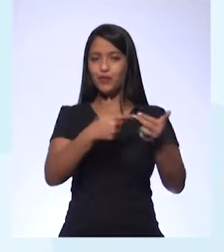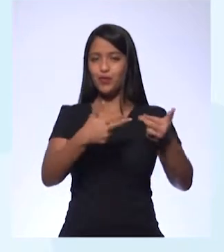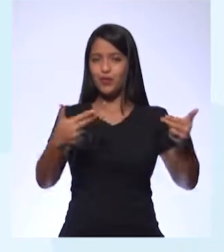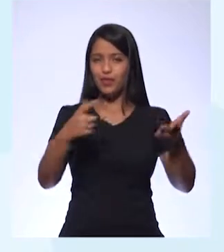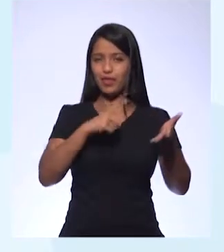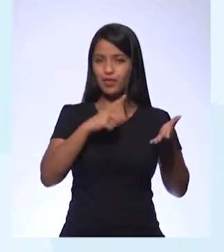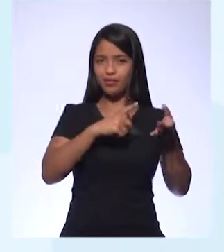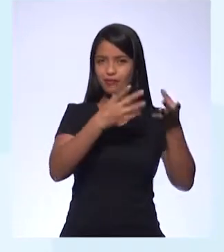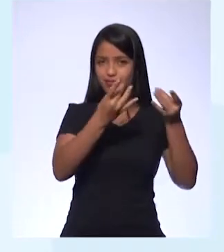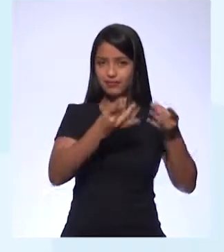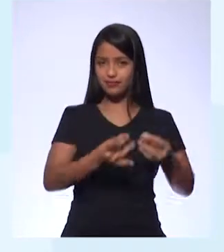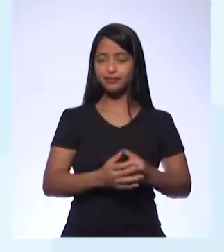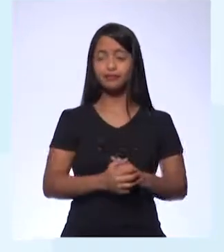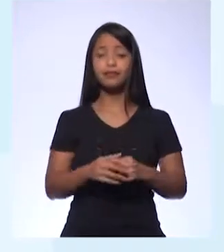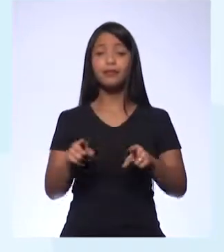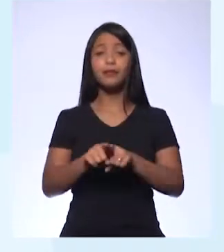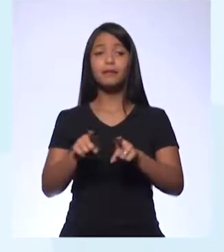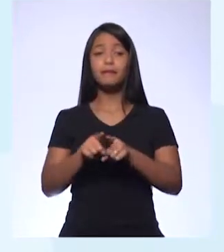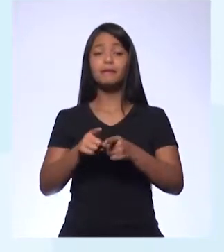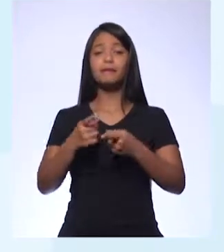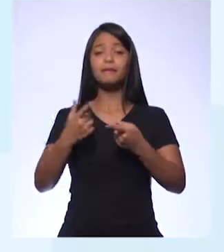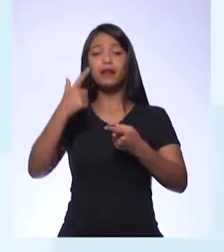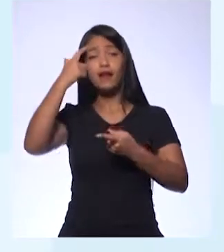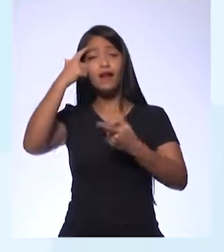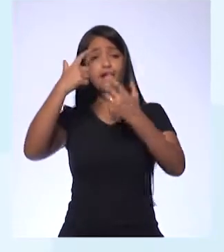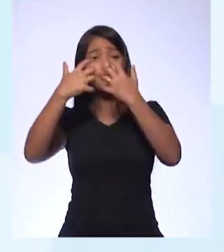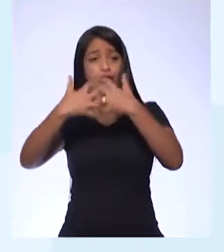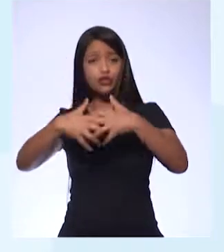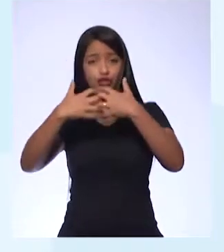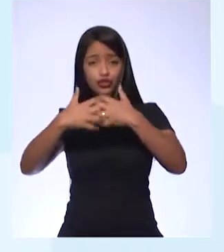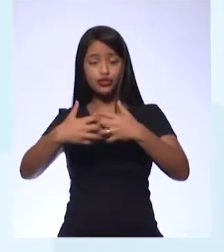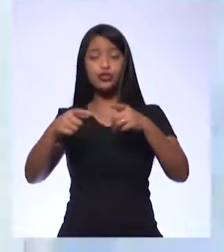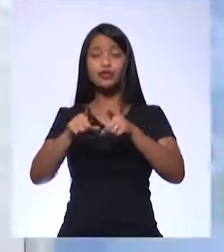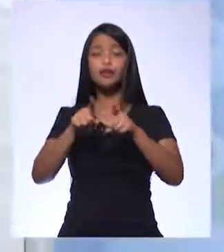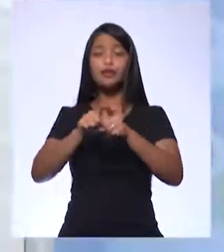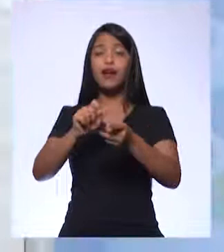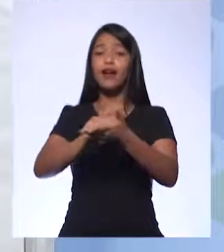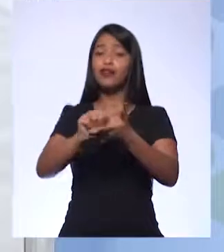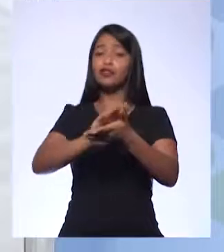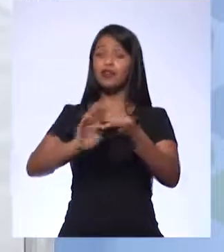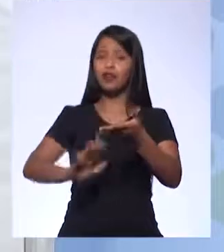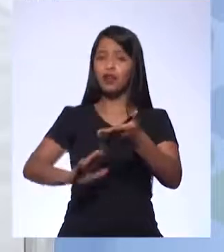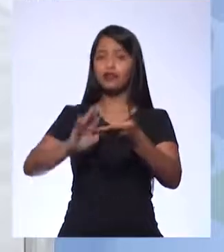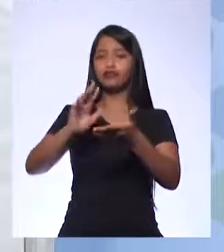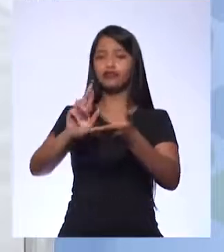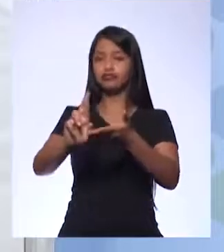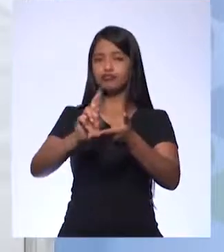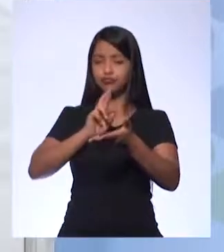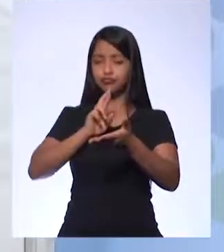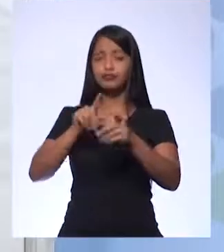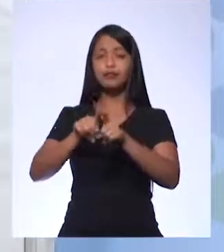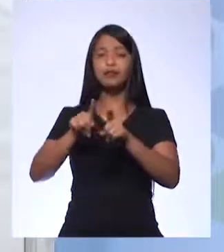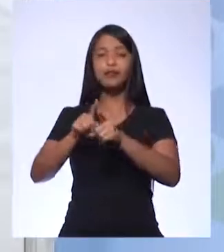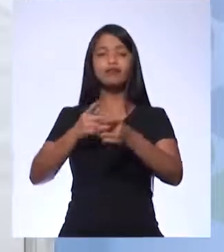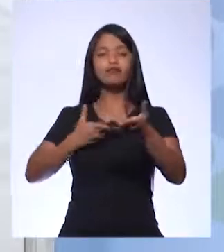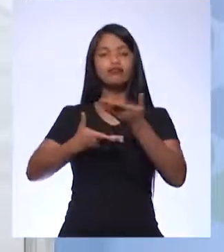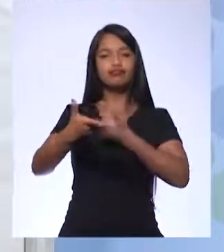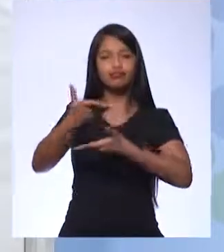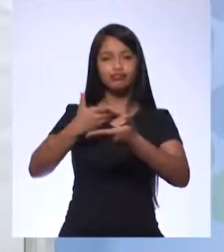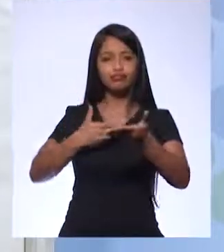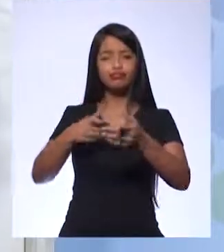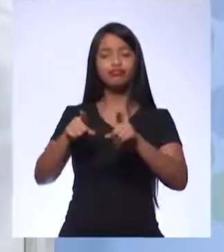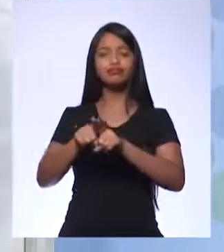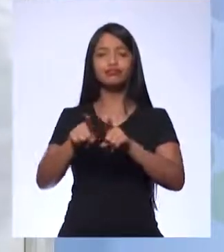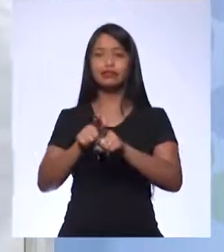as atividades, interagir no chat com o professor Magno e buscar informações sempre que necessário. Tá ok?